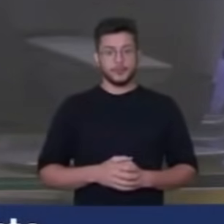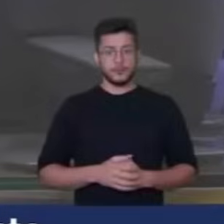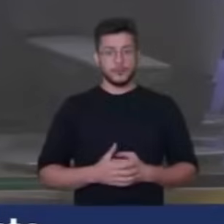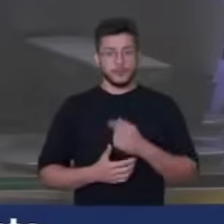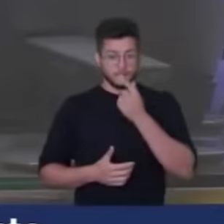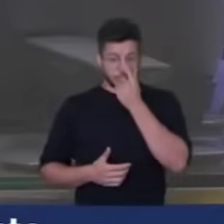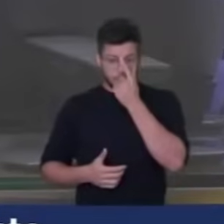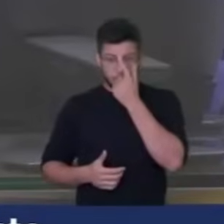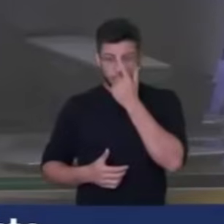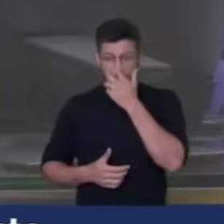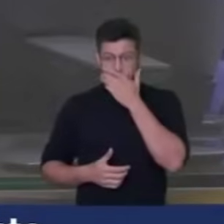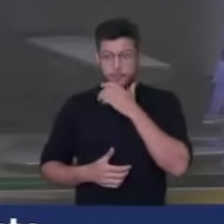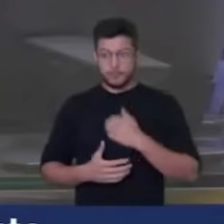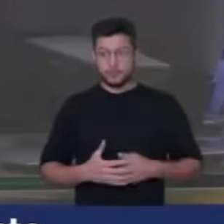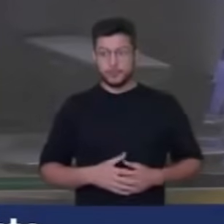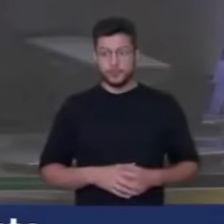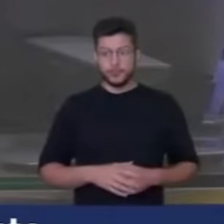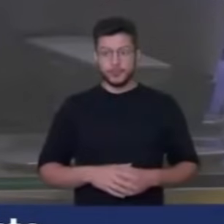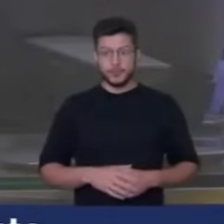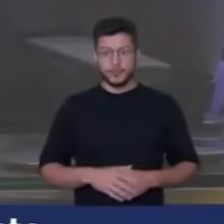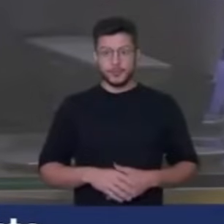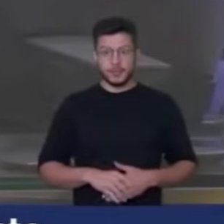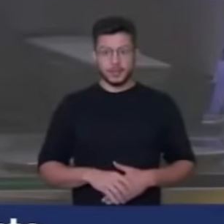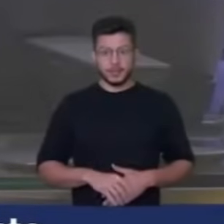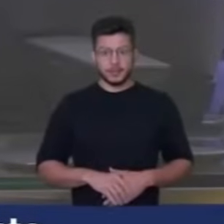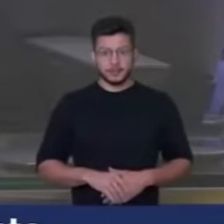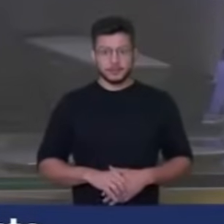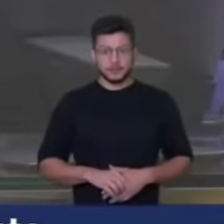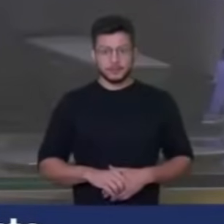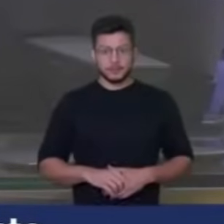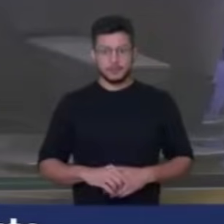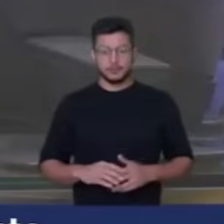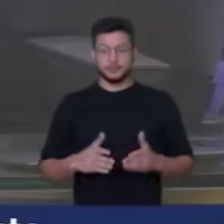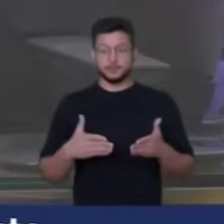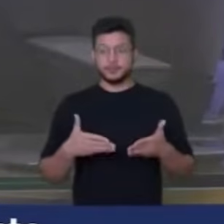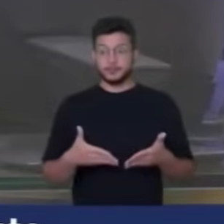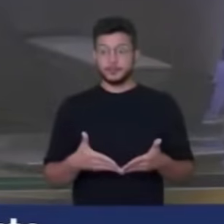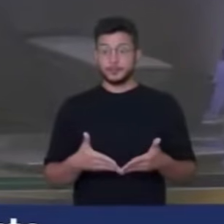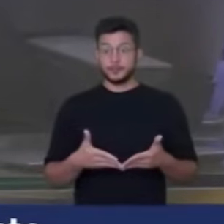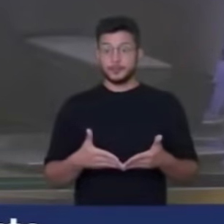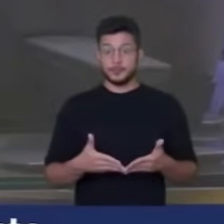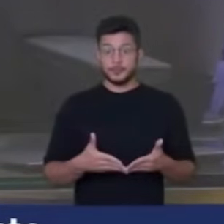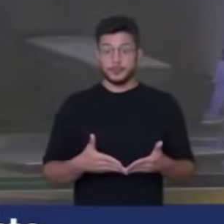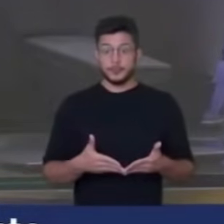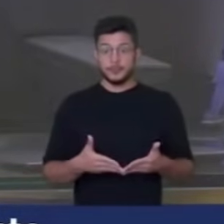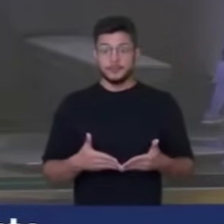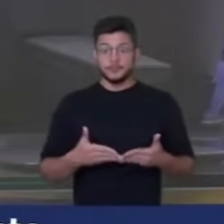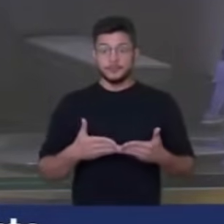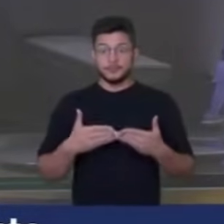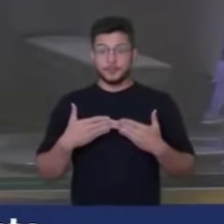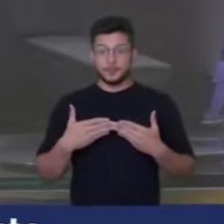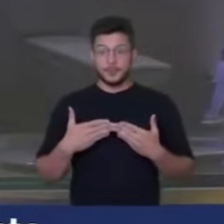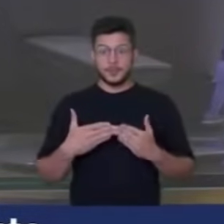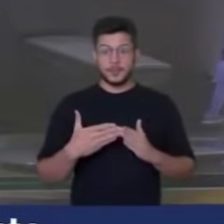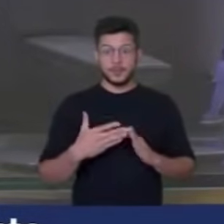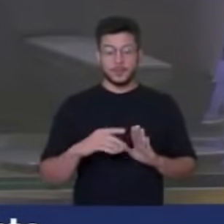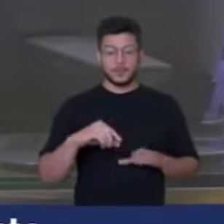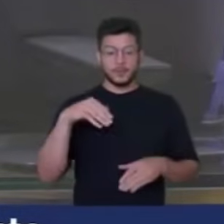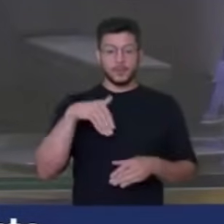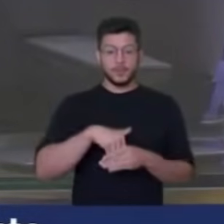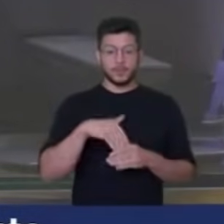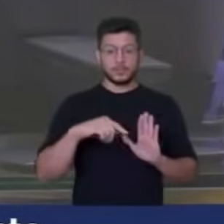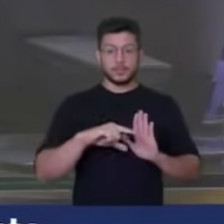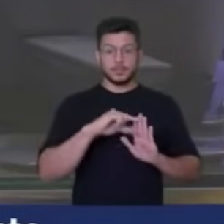parágrafo 1º, a linha 1 e parágrafo 2º do regimento interno da Câmara dos Deputados, destaque para votação